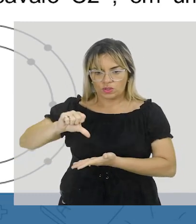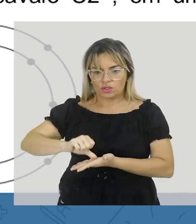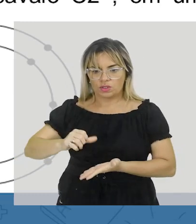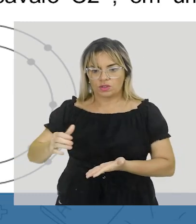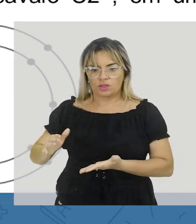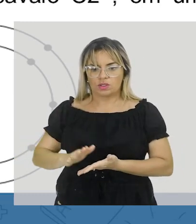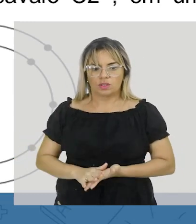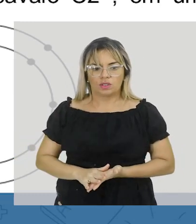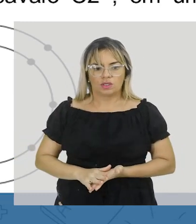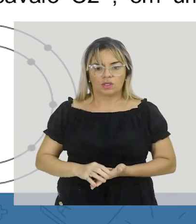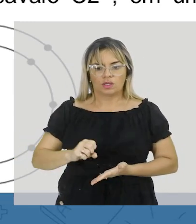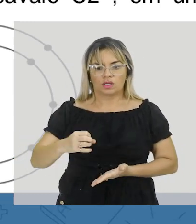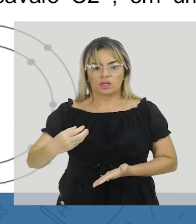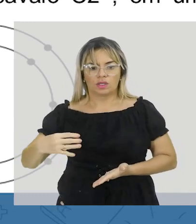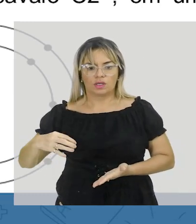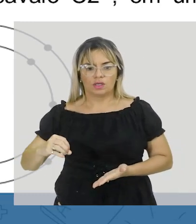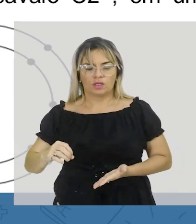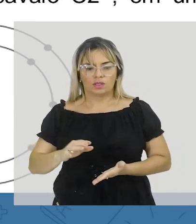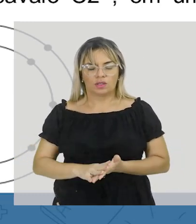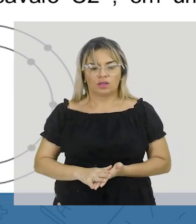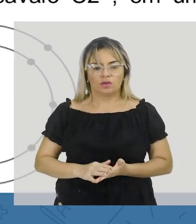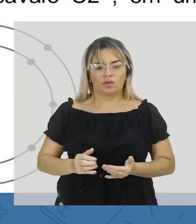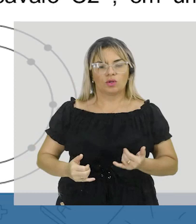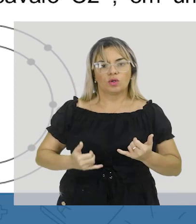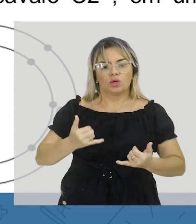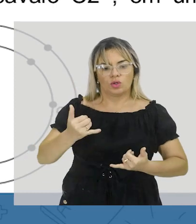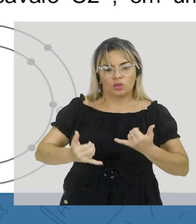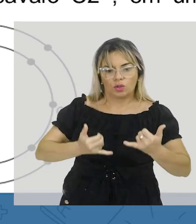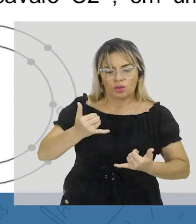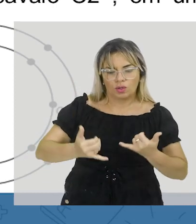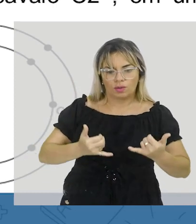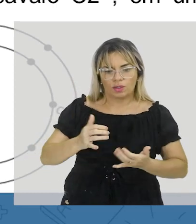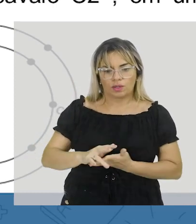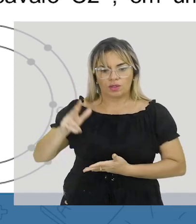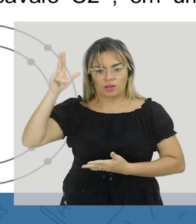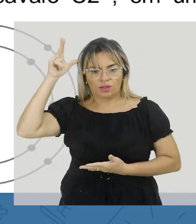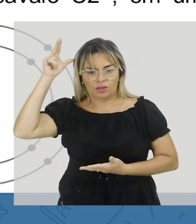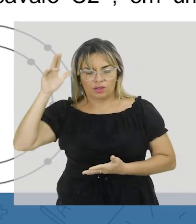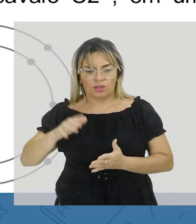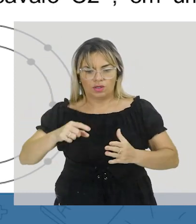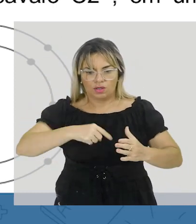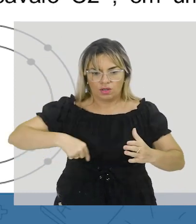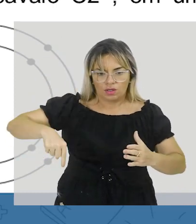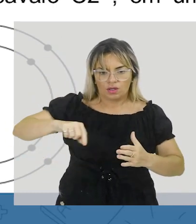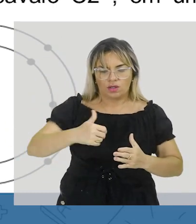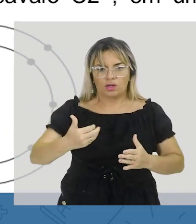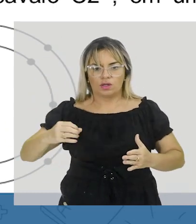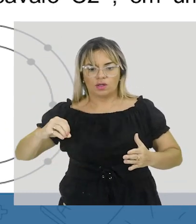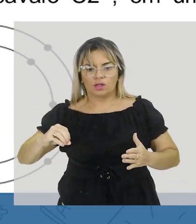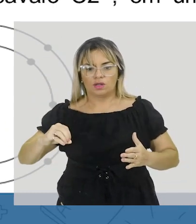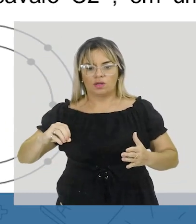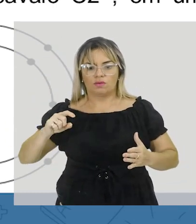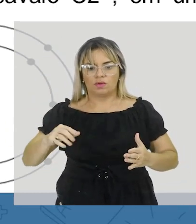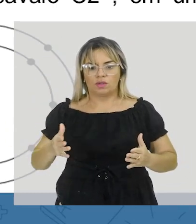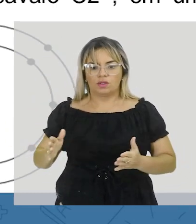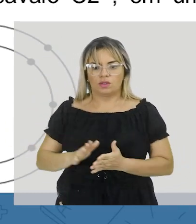voltas. Quantos metros uma criança sentada no C1